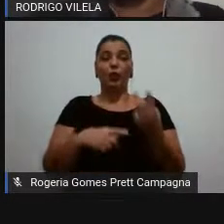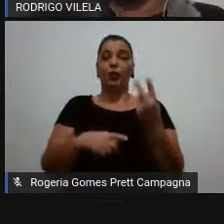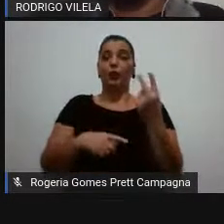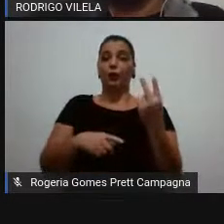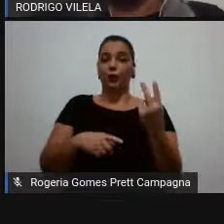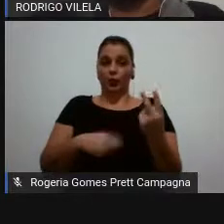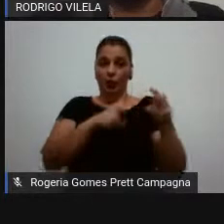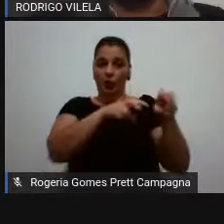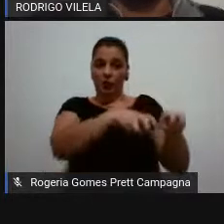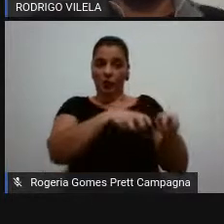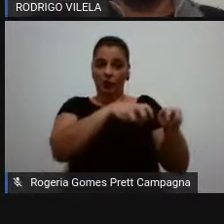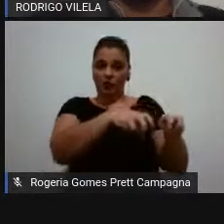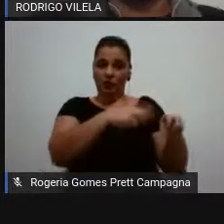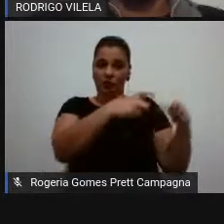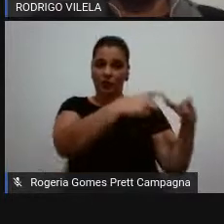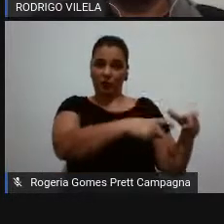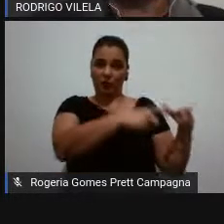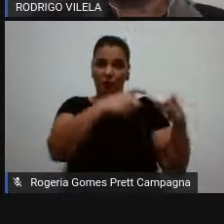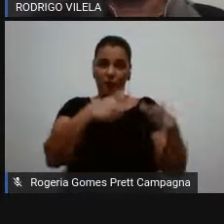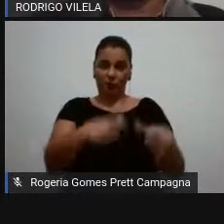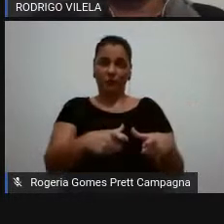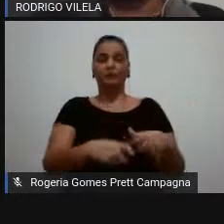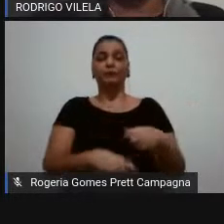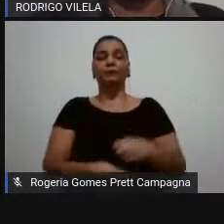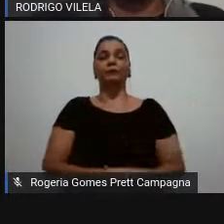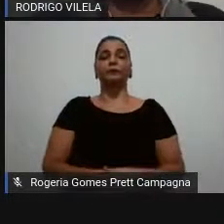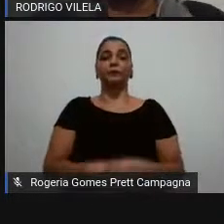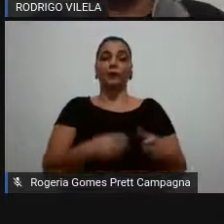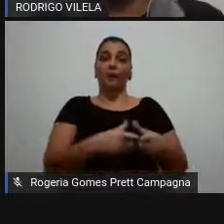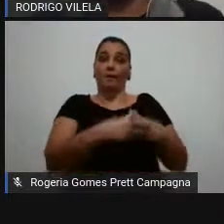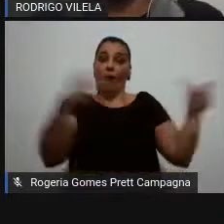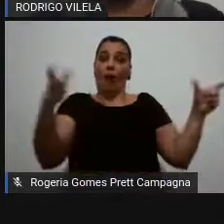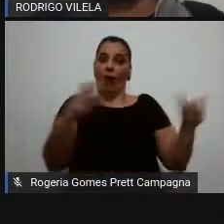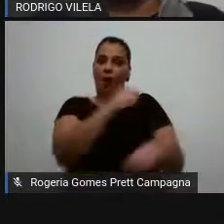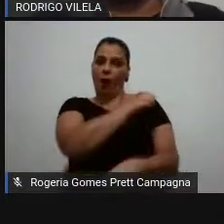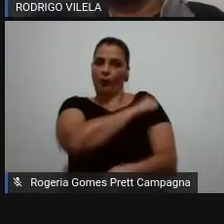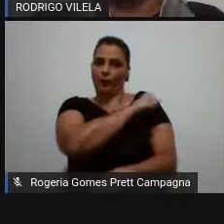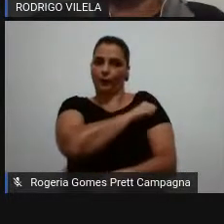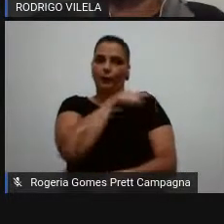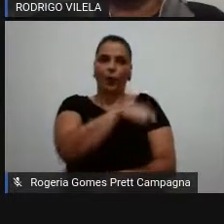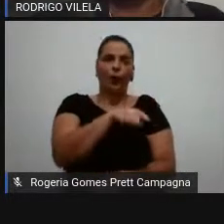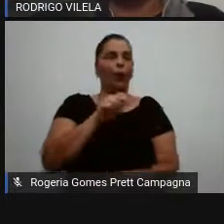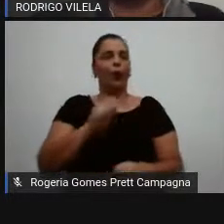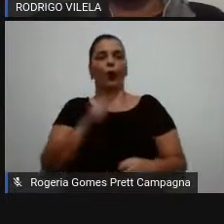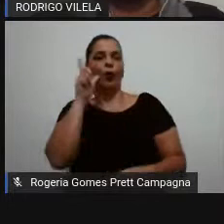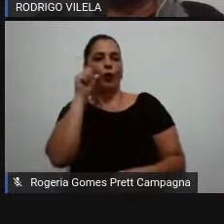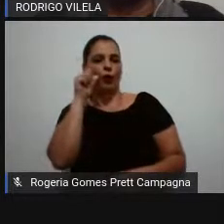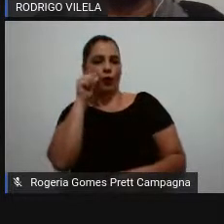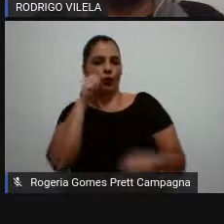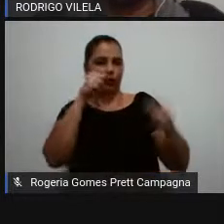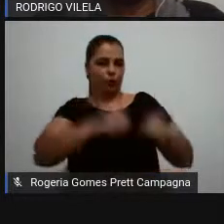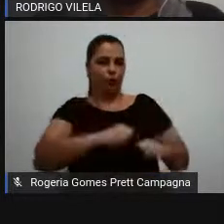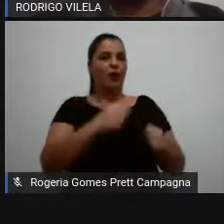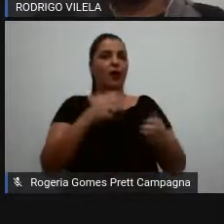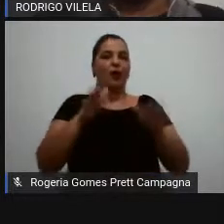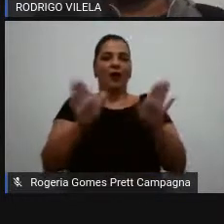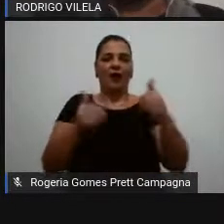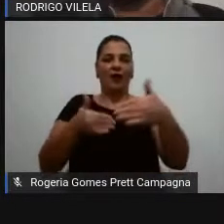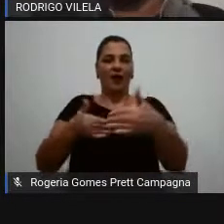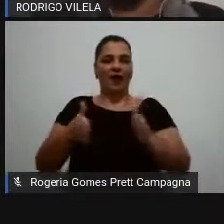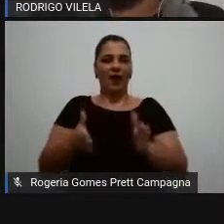aqui, que a gente recebe o maior número de alunos, nós fizemos acordo com o comércio local e as caixas ficam lá,